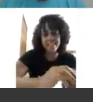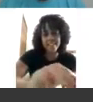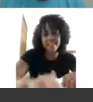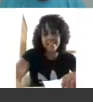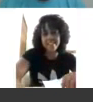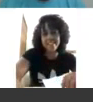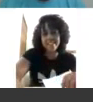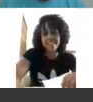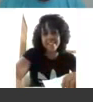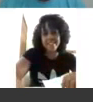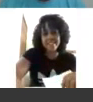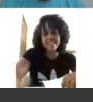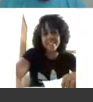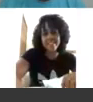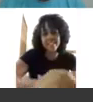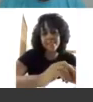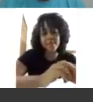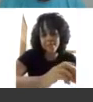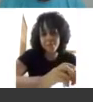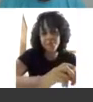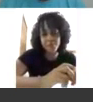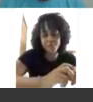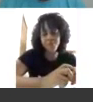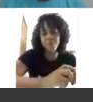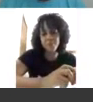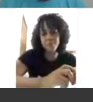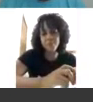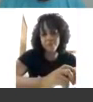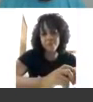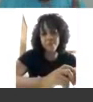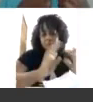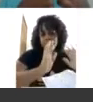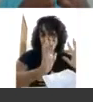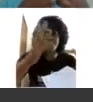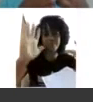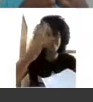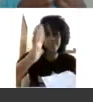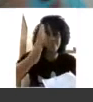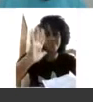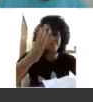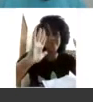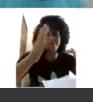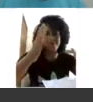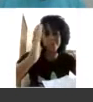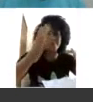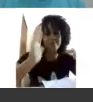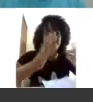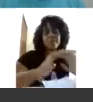eu espero que continue. Obrigada.